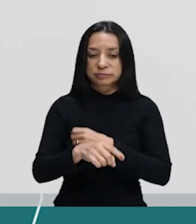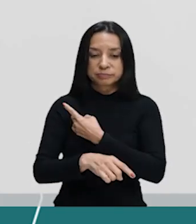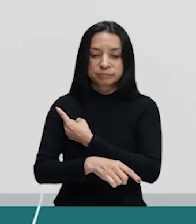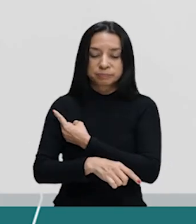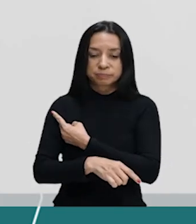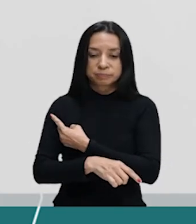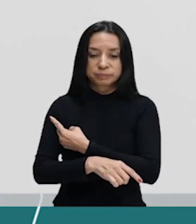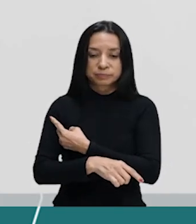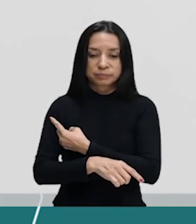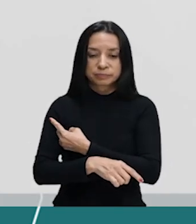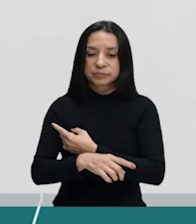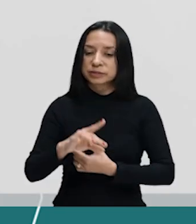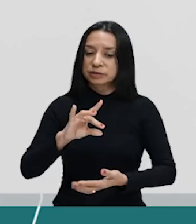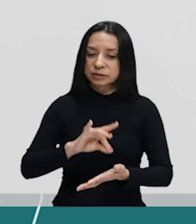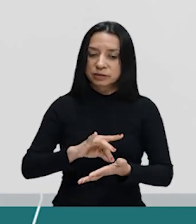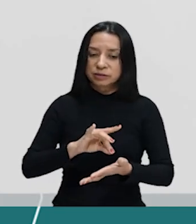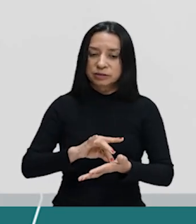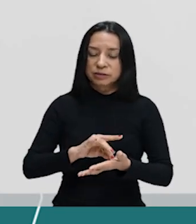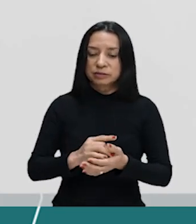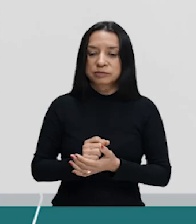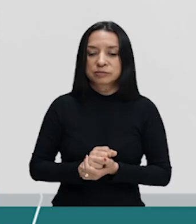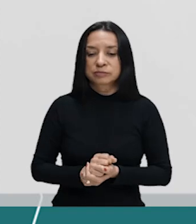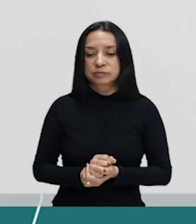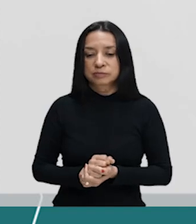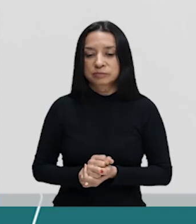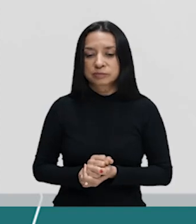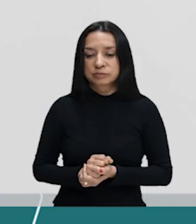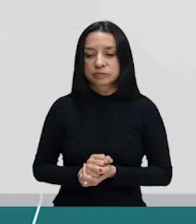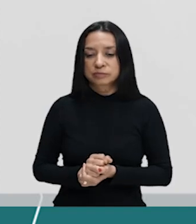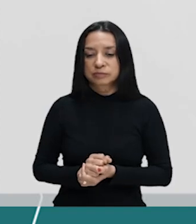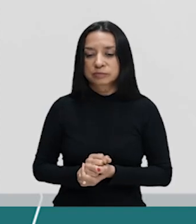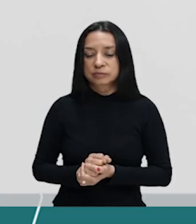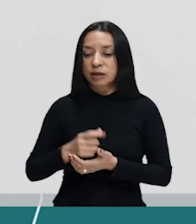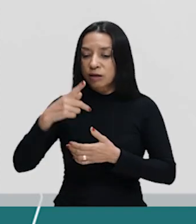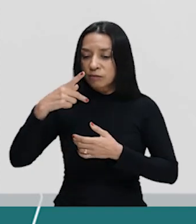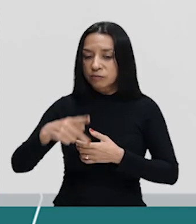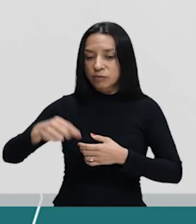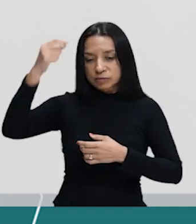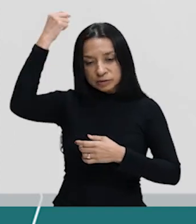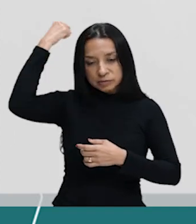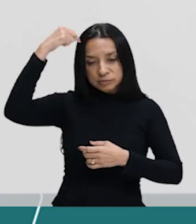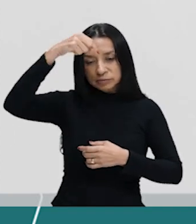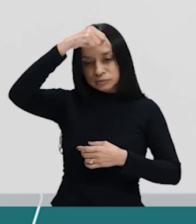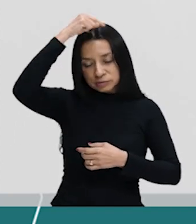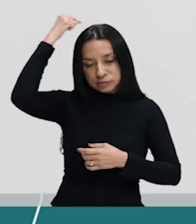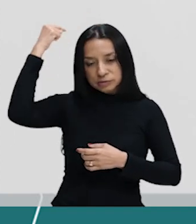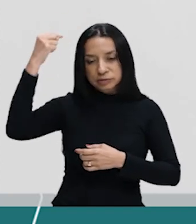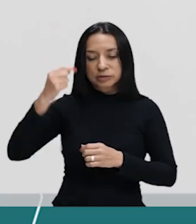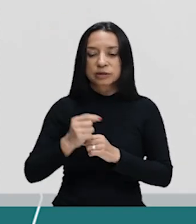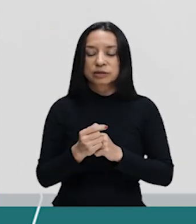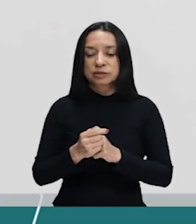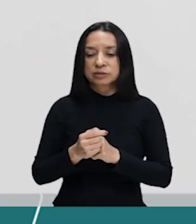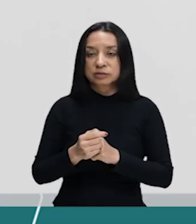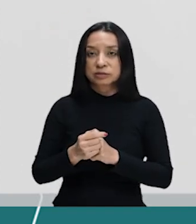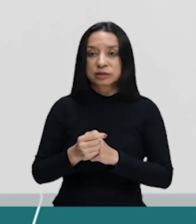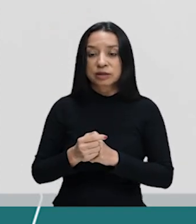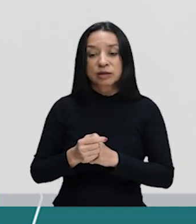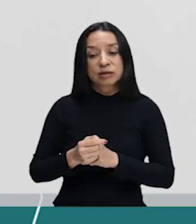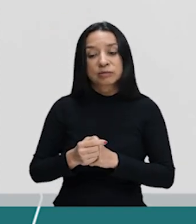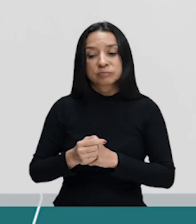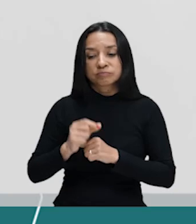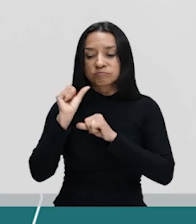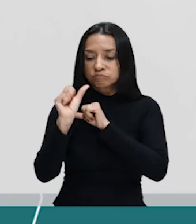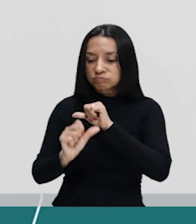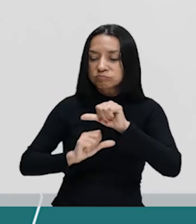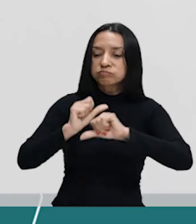tá? Na verdade, é Vossa Santidade, tá? Assistiu a solenidade, eu vou para o espanhol.